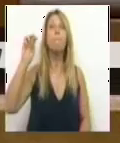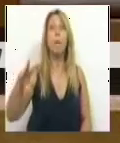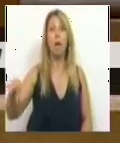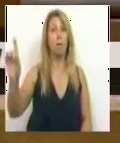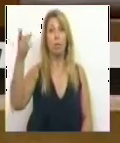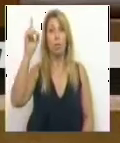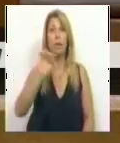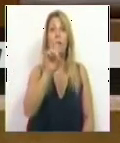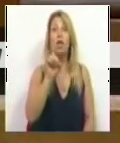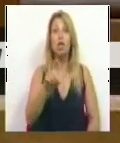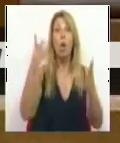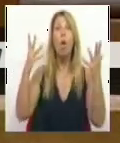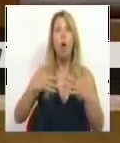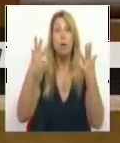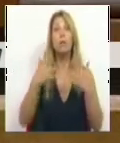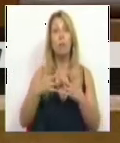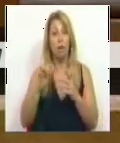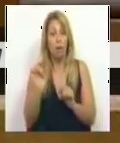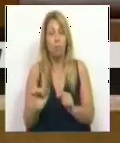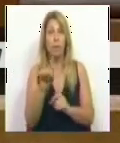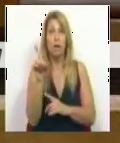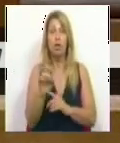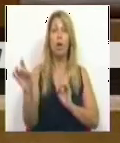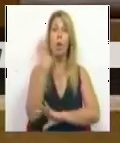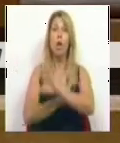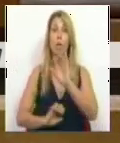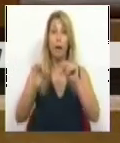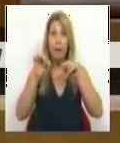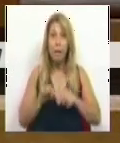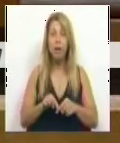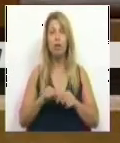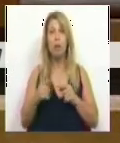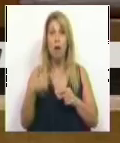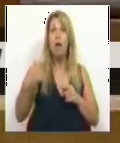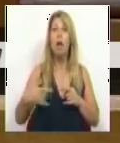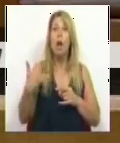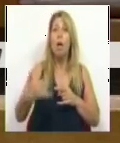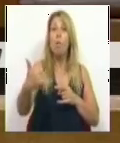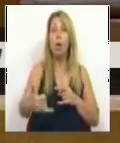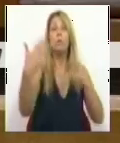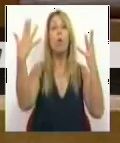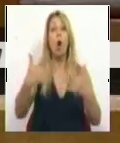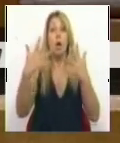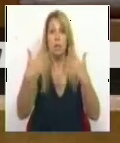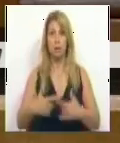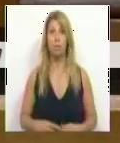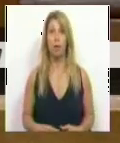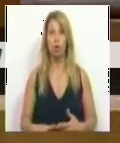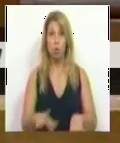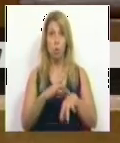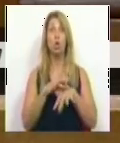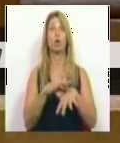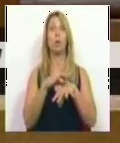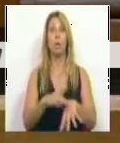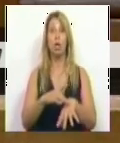questão orçamental será a questão europeia neste e nos próximos orçamentos. O extremismo e a